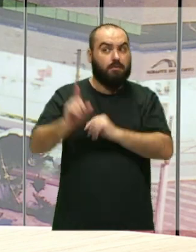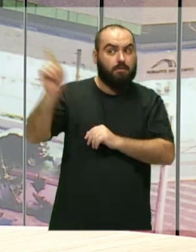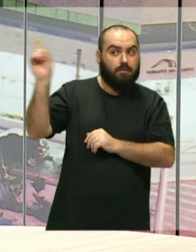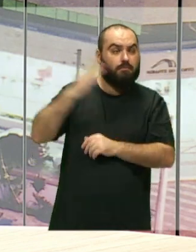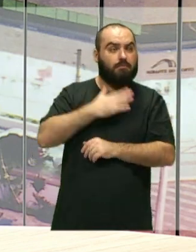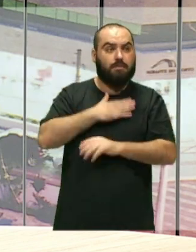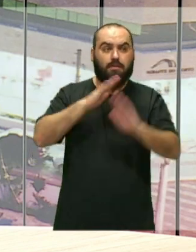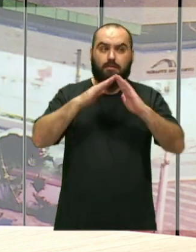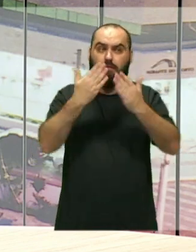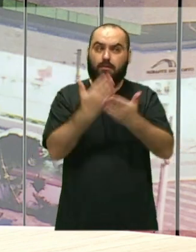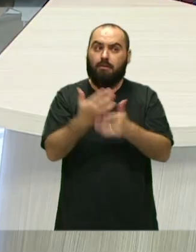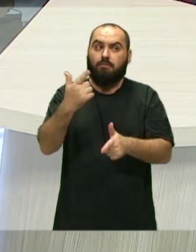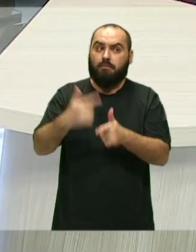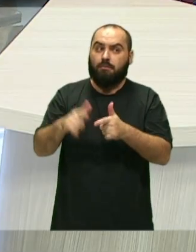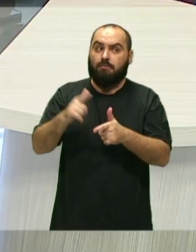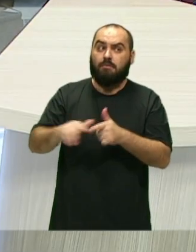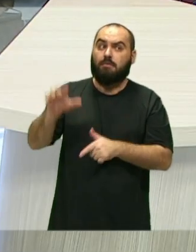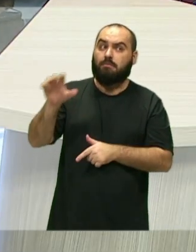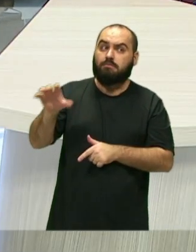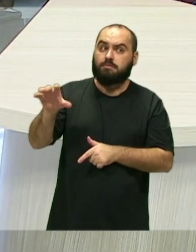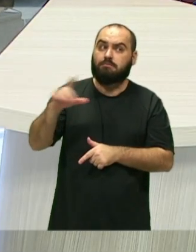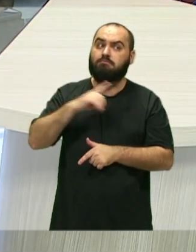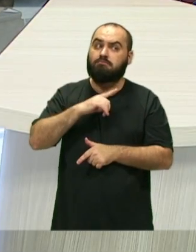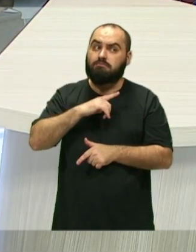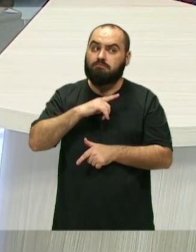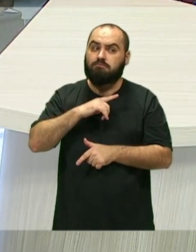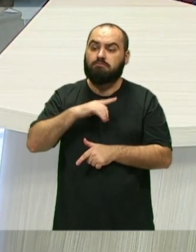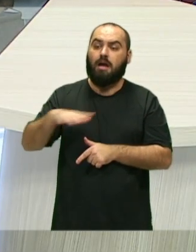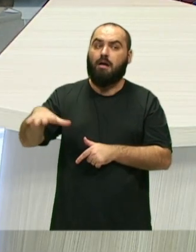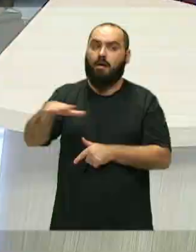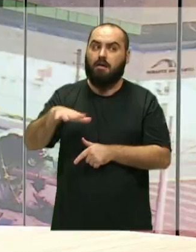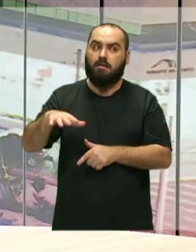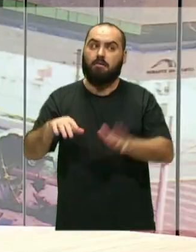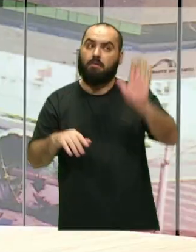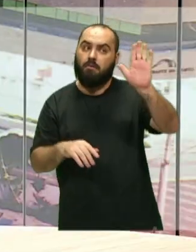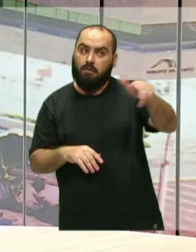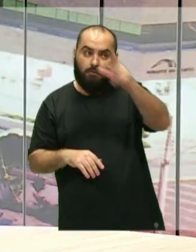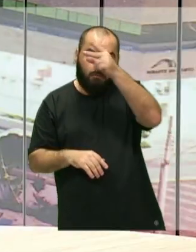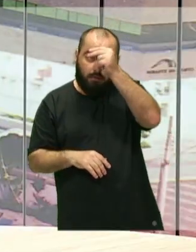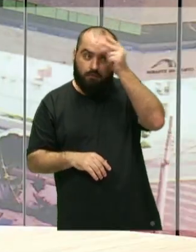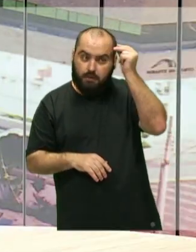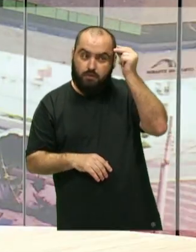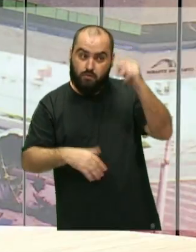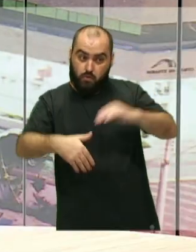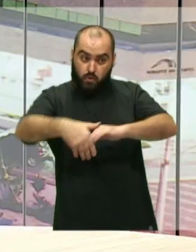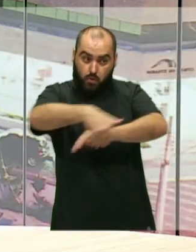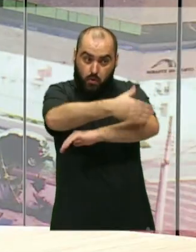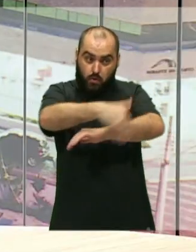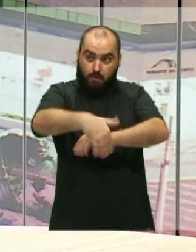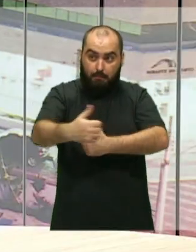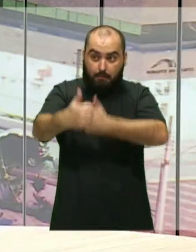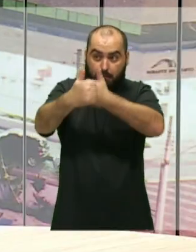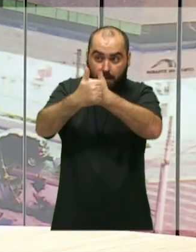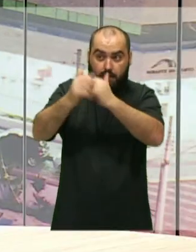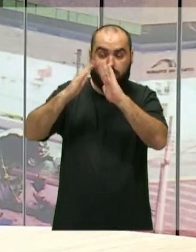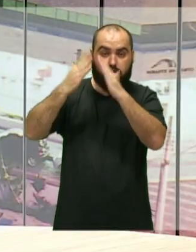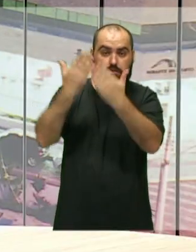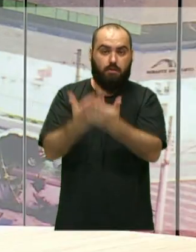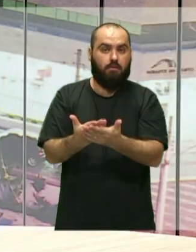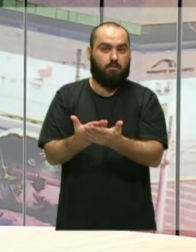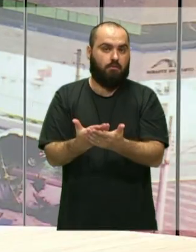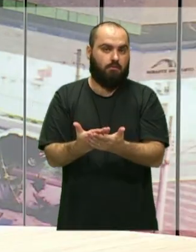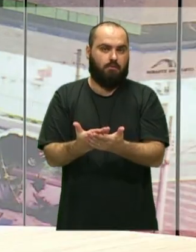escola tamo com probleminha e tal setor e tal coisa ou seu prefeito em tal Rua próximo a escola ou não